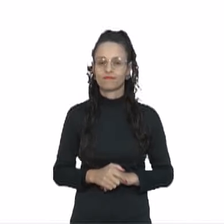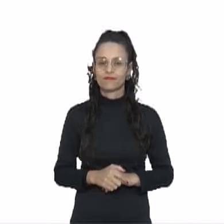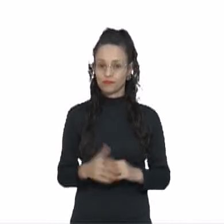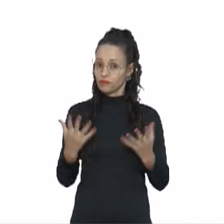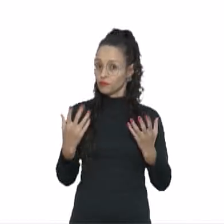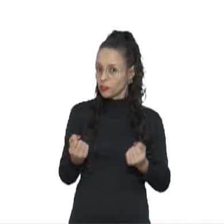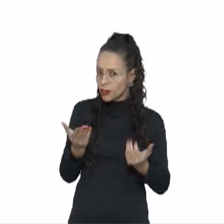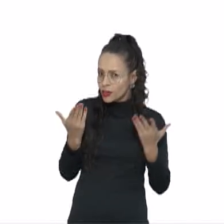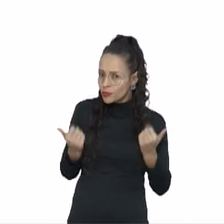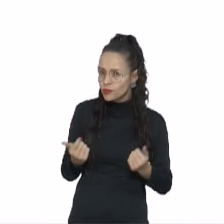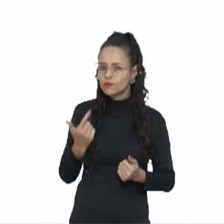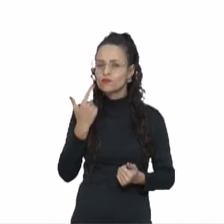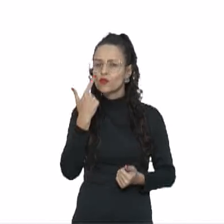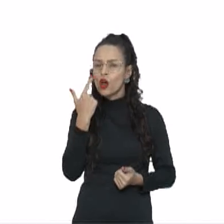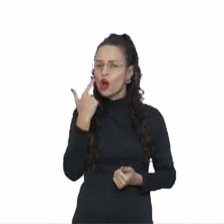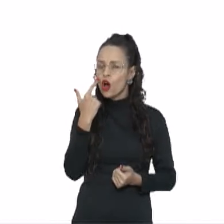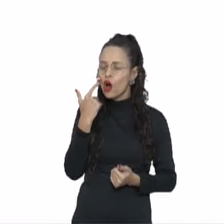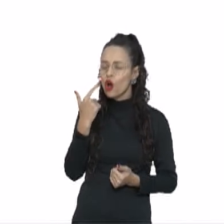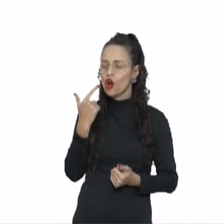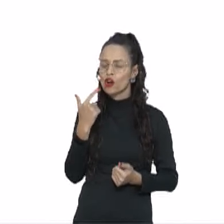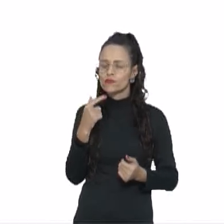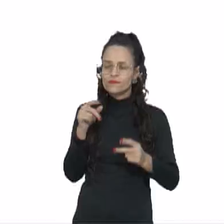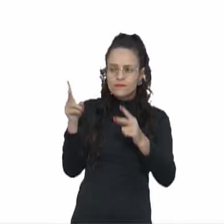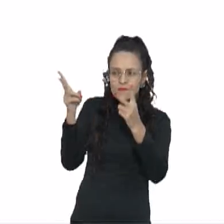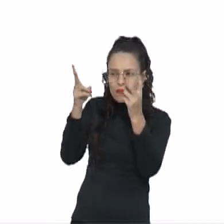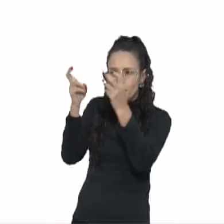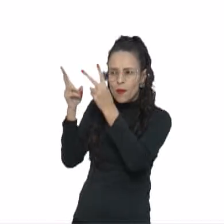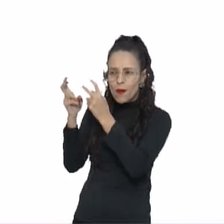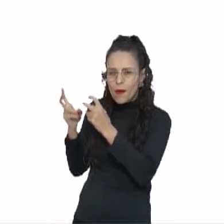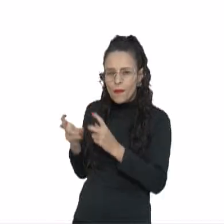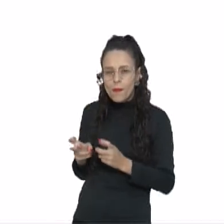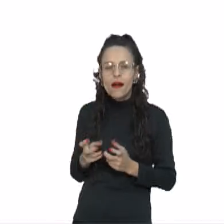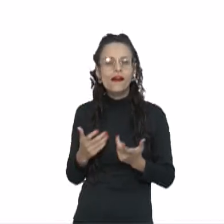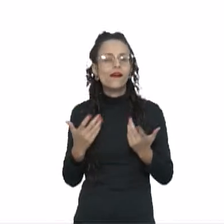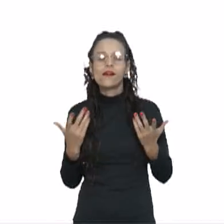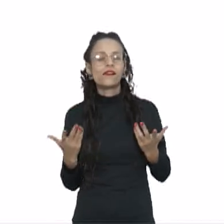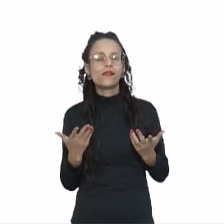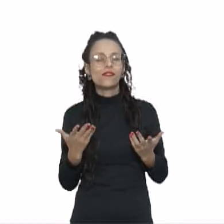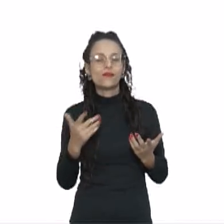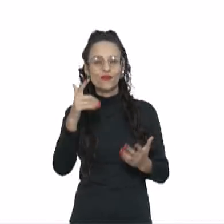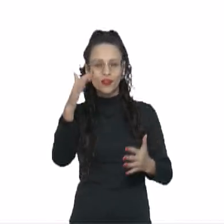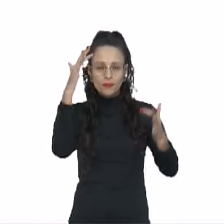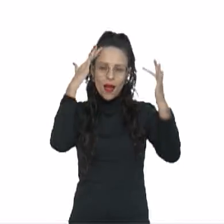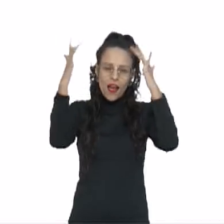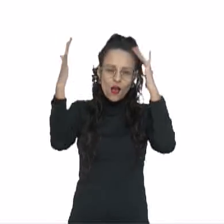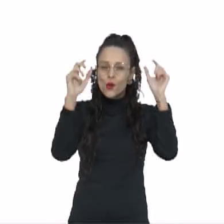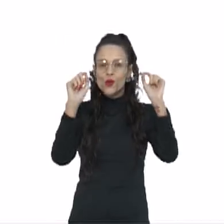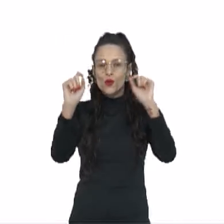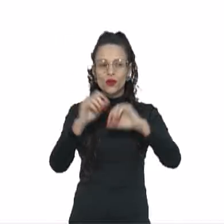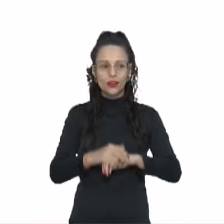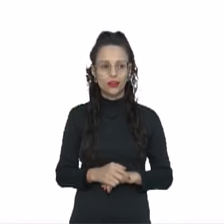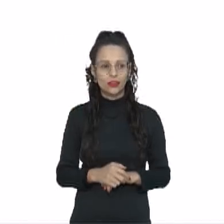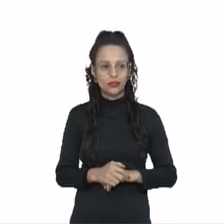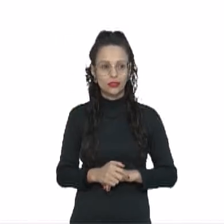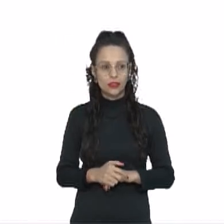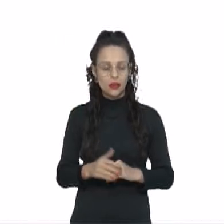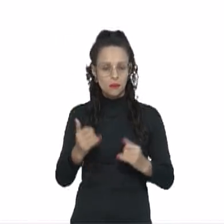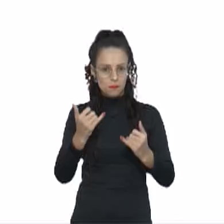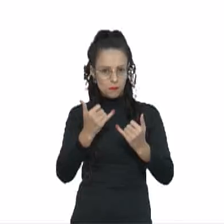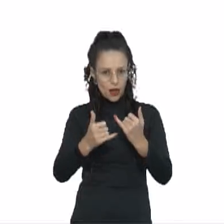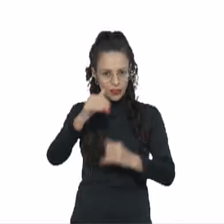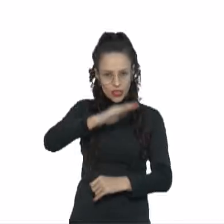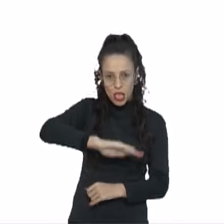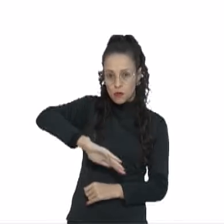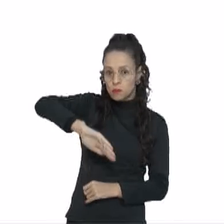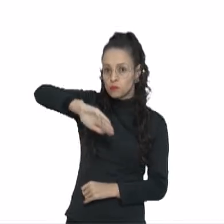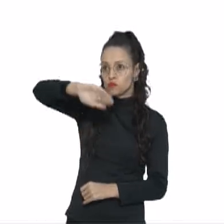Vamos lá, vocês têm que ter um olhar histórico, observador, geográfico. O que vocês imaginam? Olha, parece que está no topo de uma montanha, né,